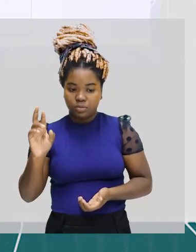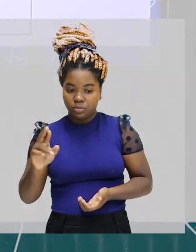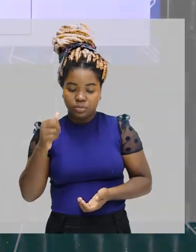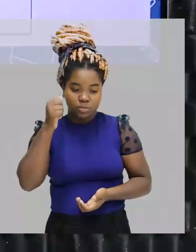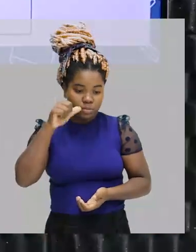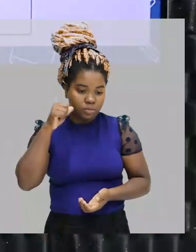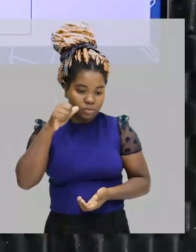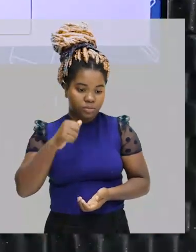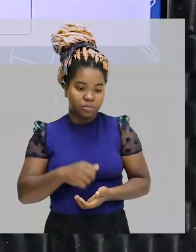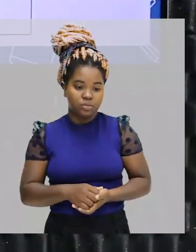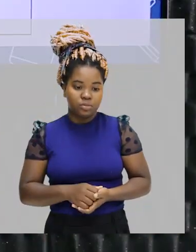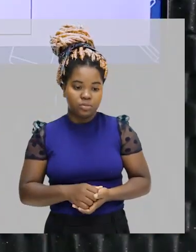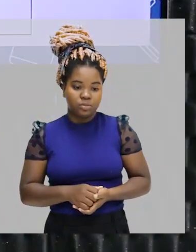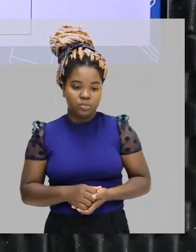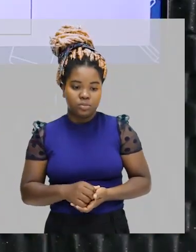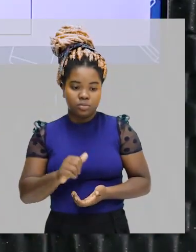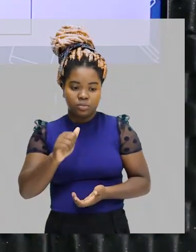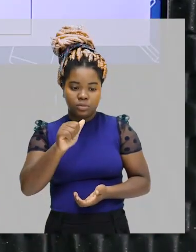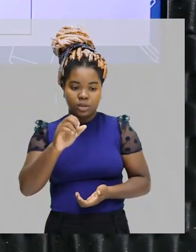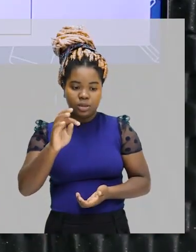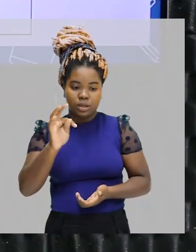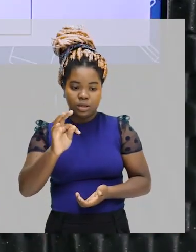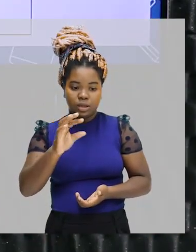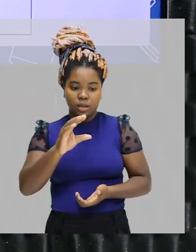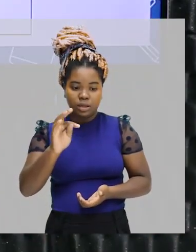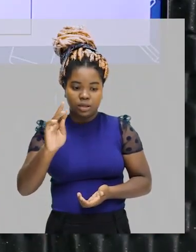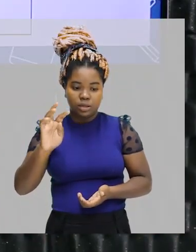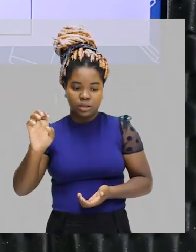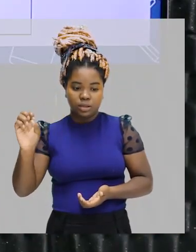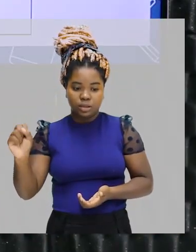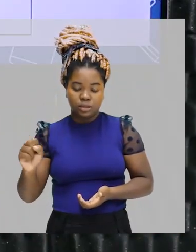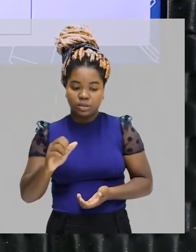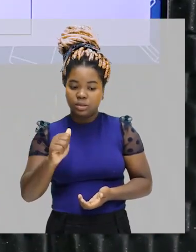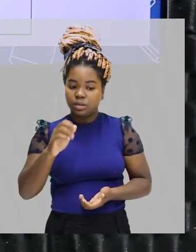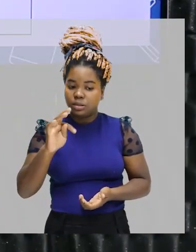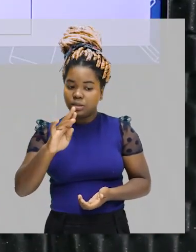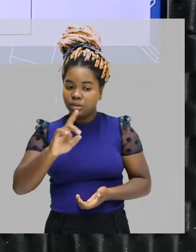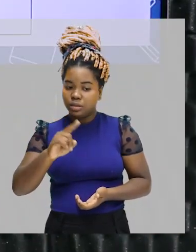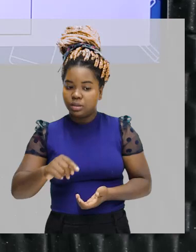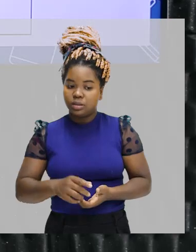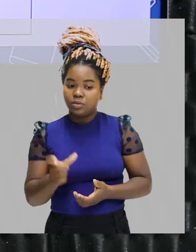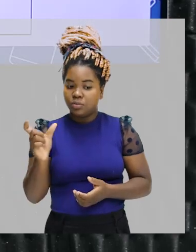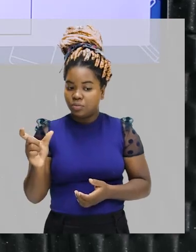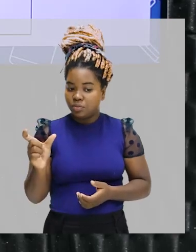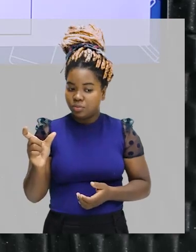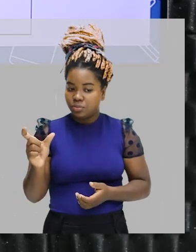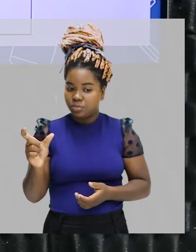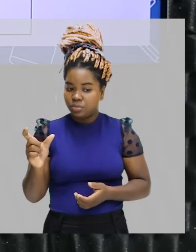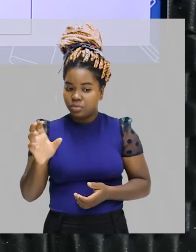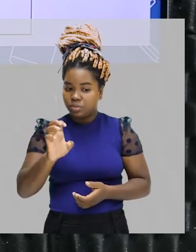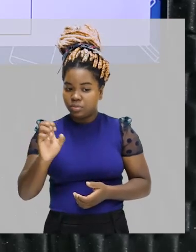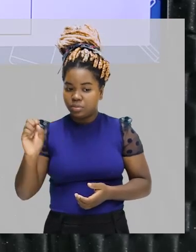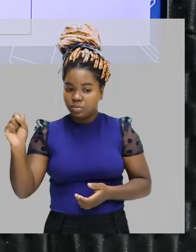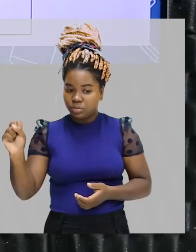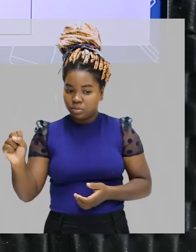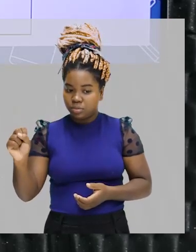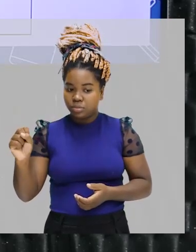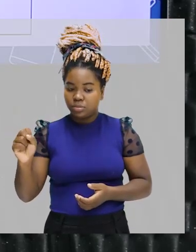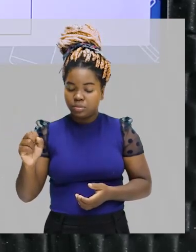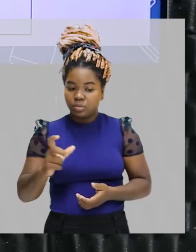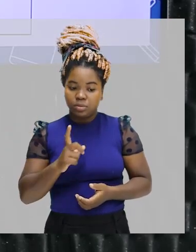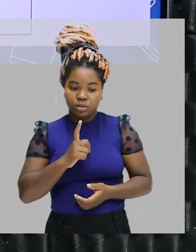ator, actress é a atriz. Normalmente, quando você vê uma palavra com esse sufixo ESS, é dando